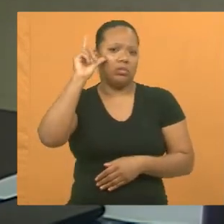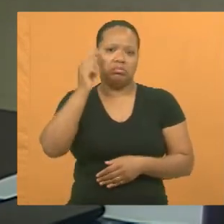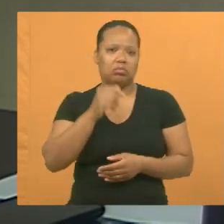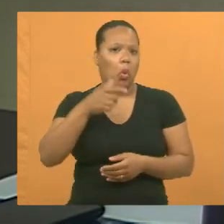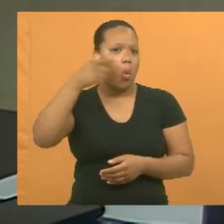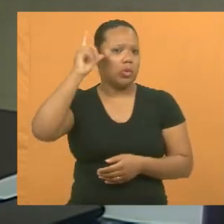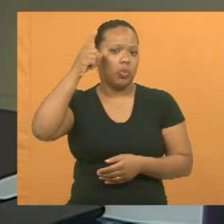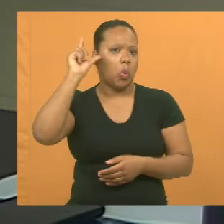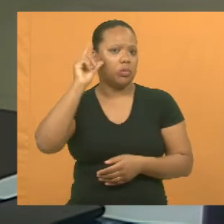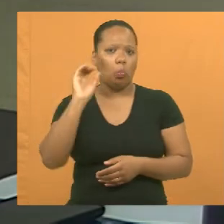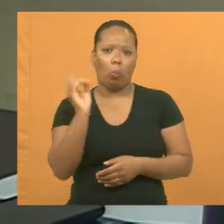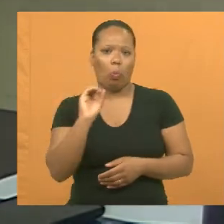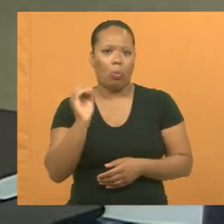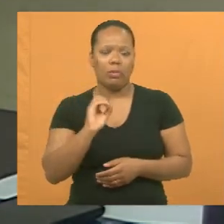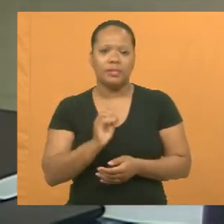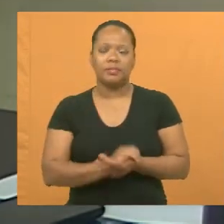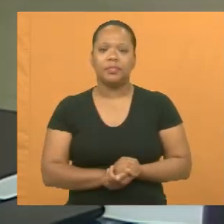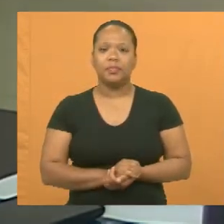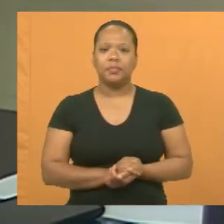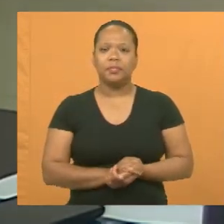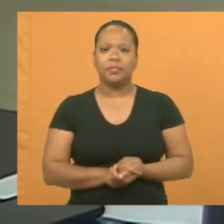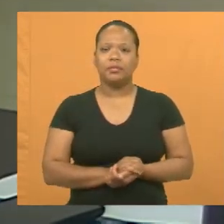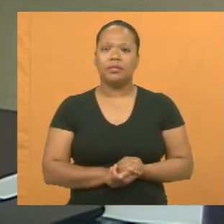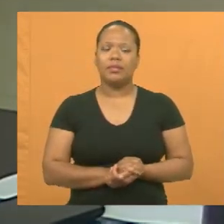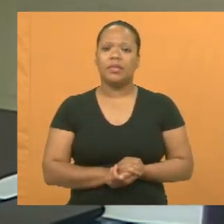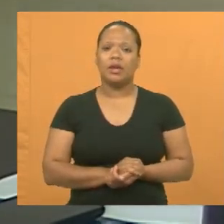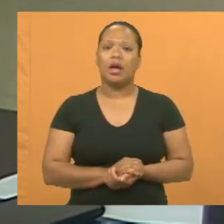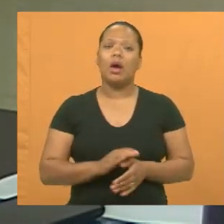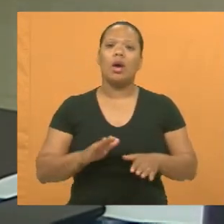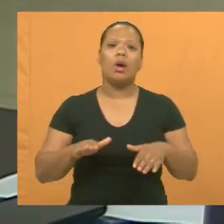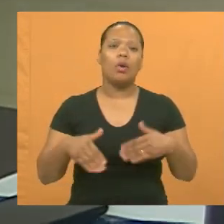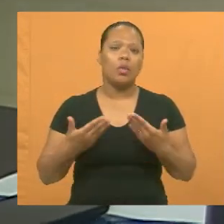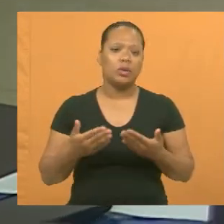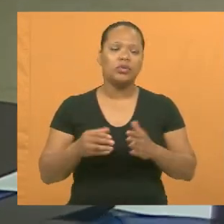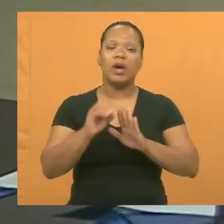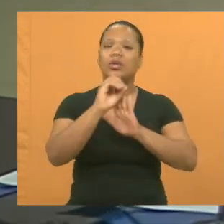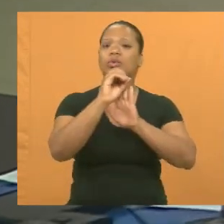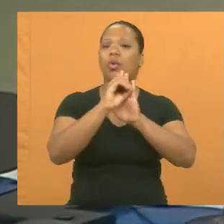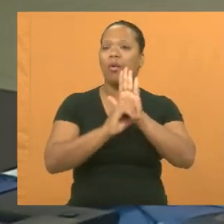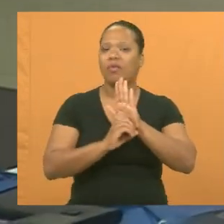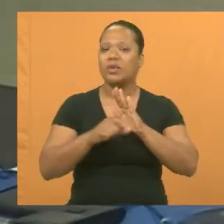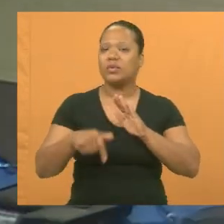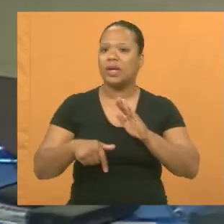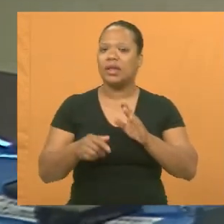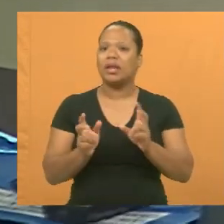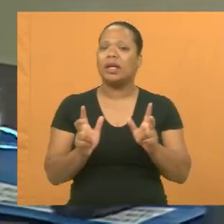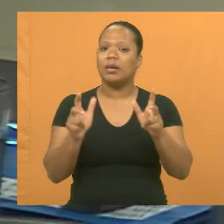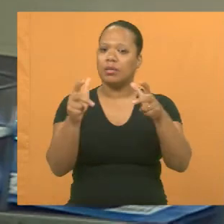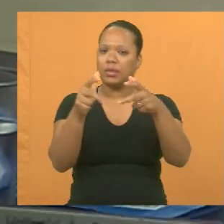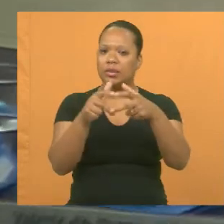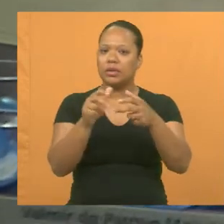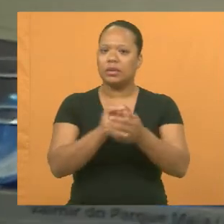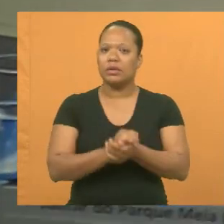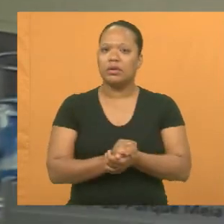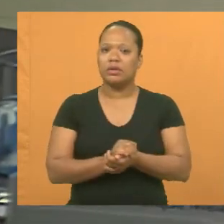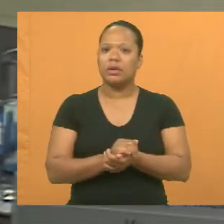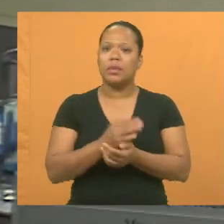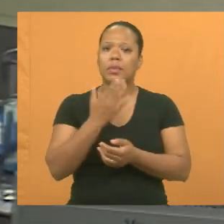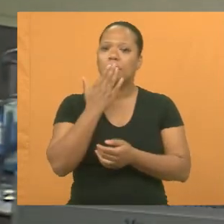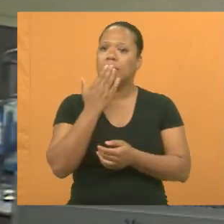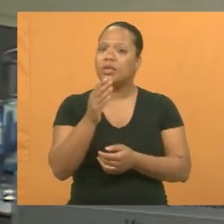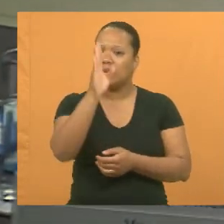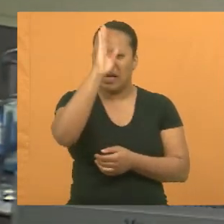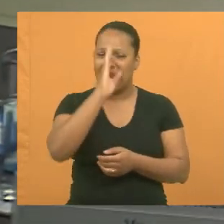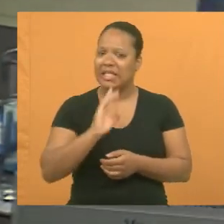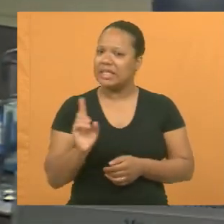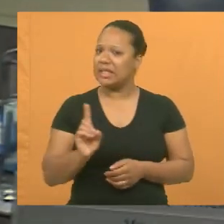não tinha arrumado. Agora eu quero dizer, quando a gente faz um ofício aqui na Câmara Municipal, eles não estão pedindo